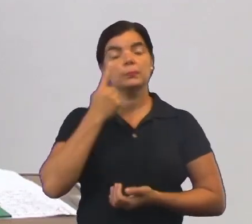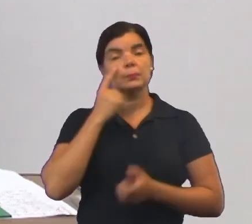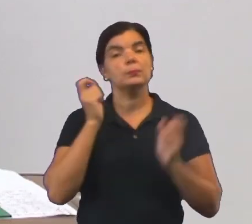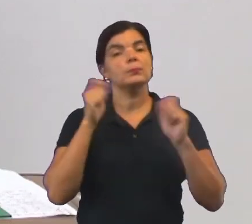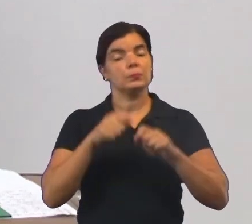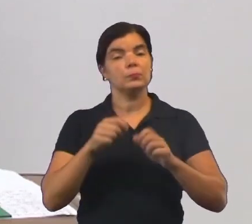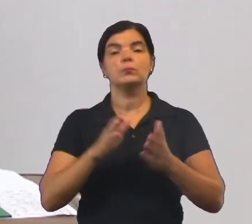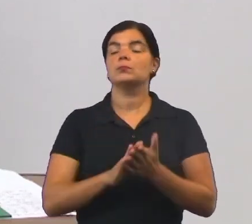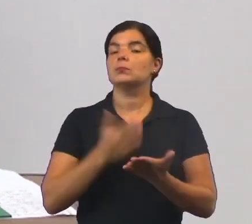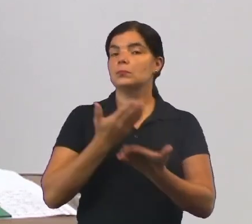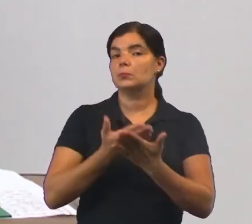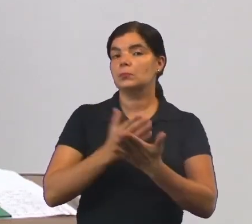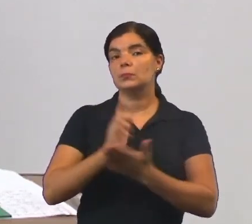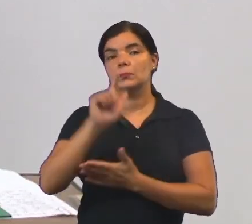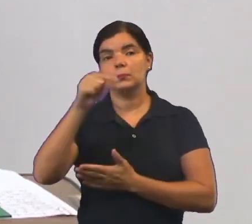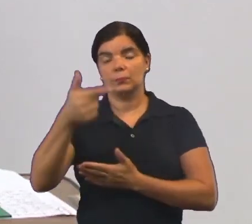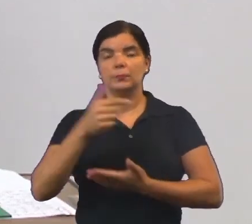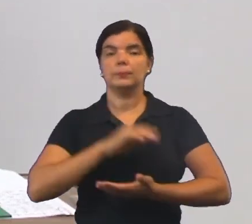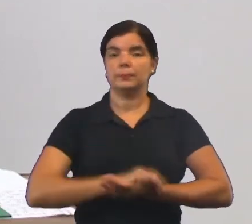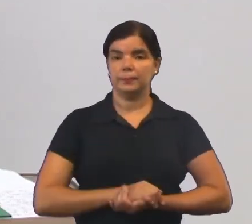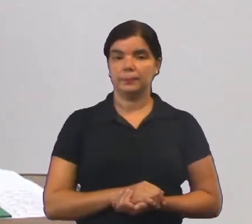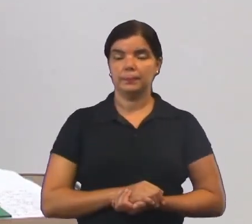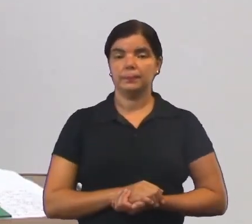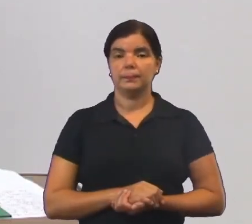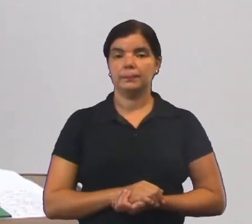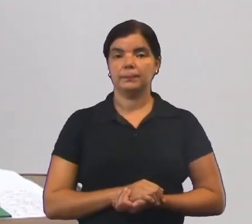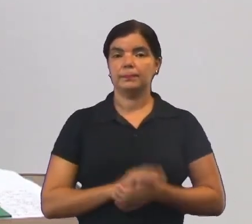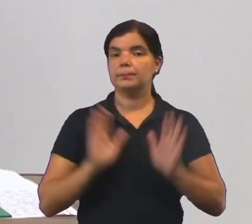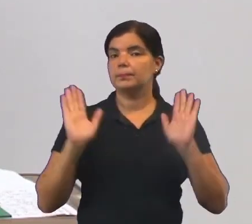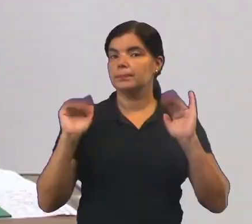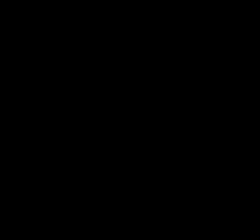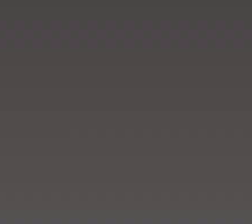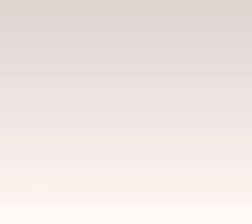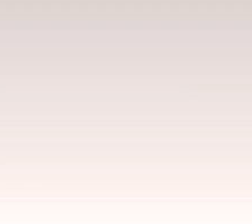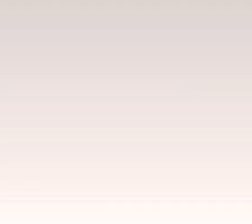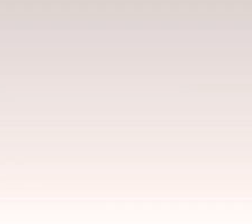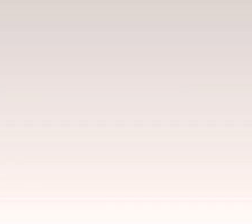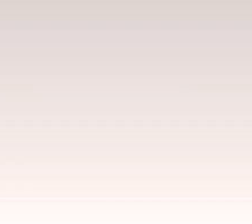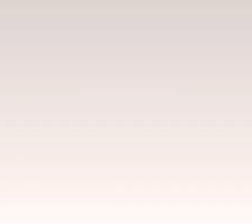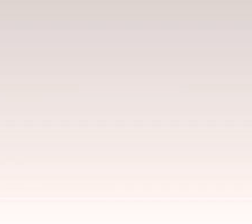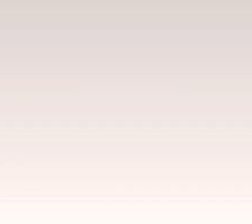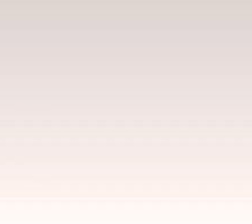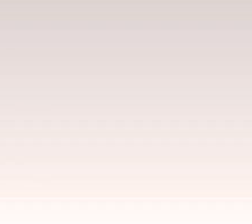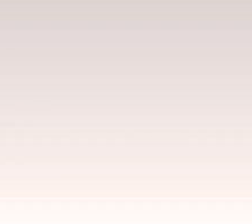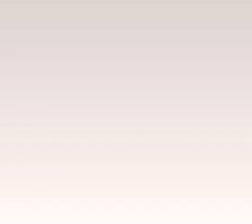Nela você tem acesso a essa aula e a outras aulas também. Até mais!